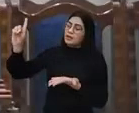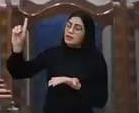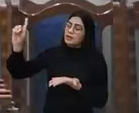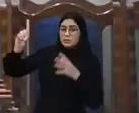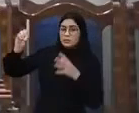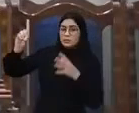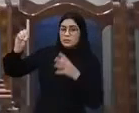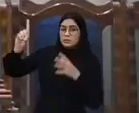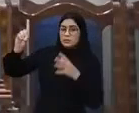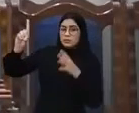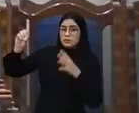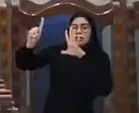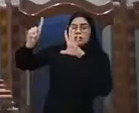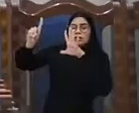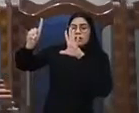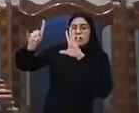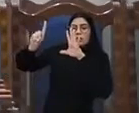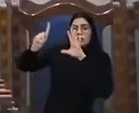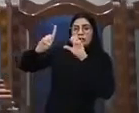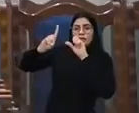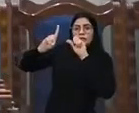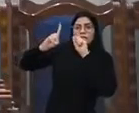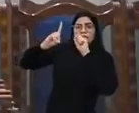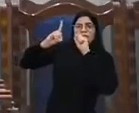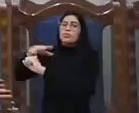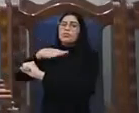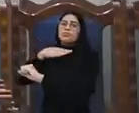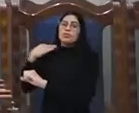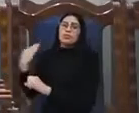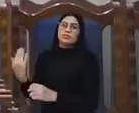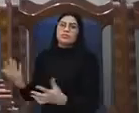respiração, veja esses dias, quanta